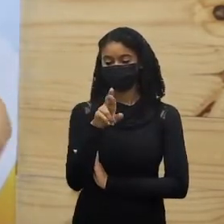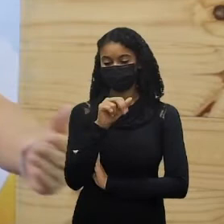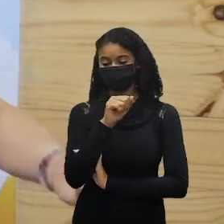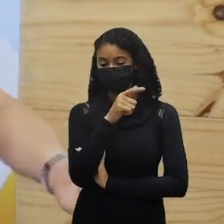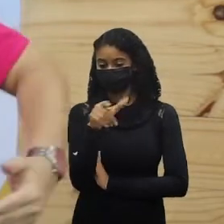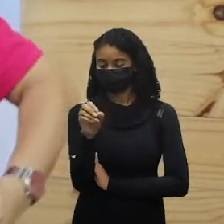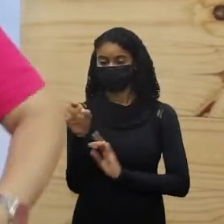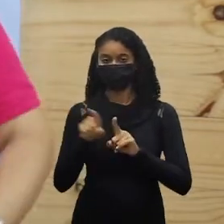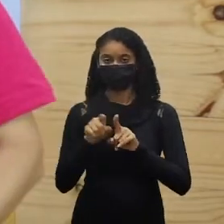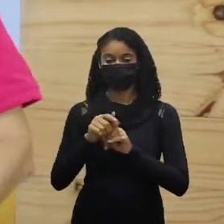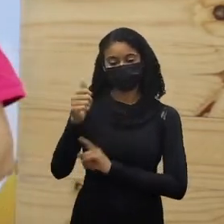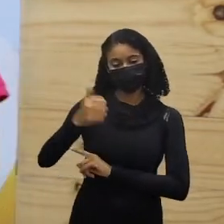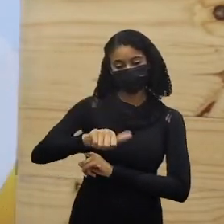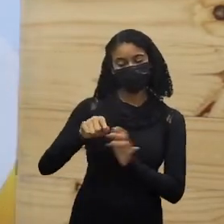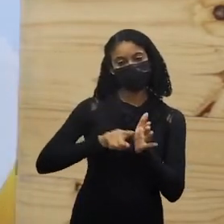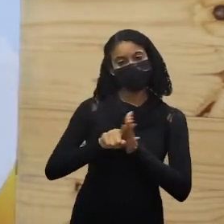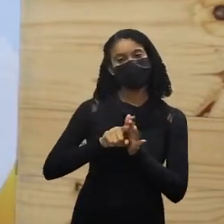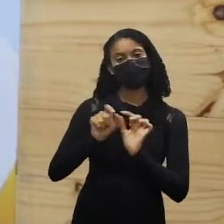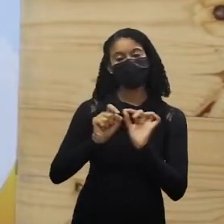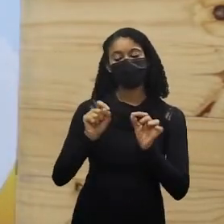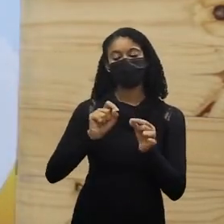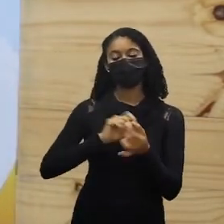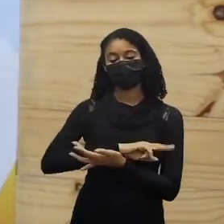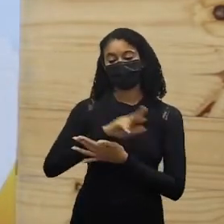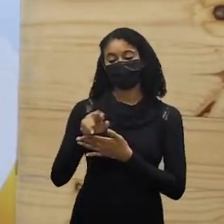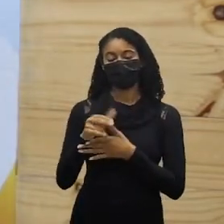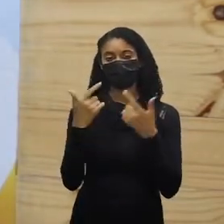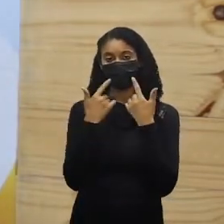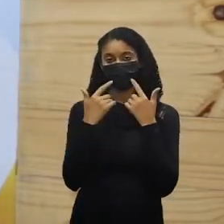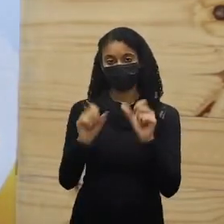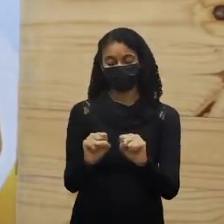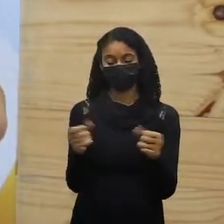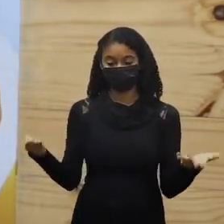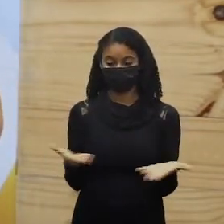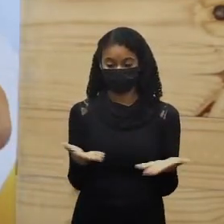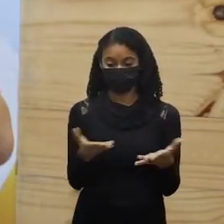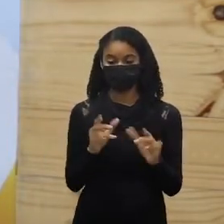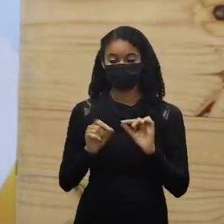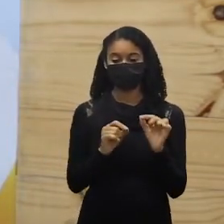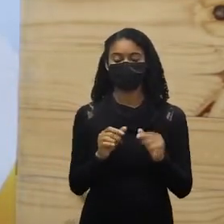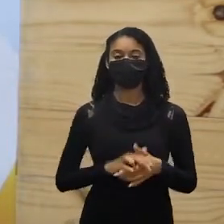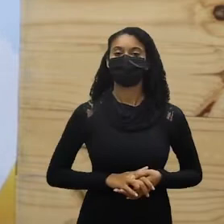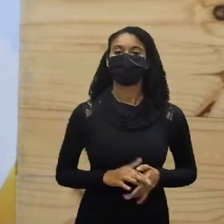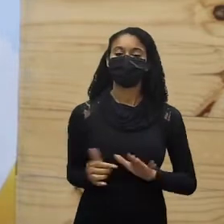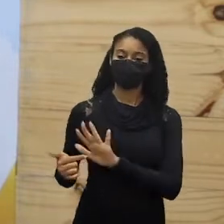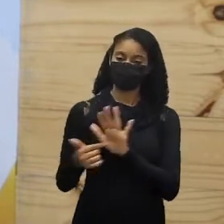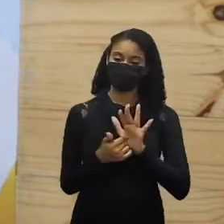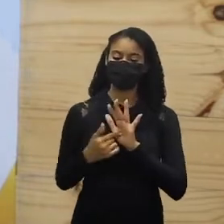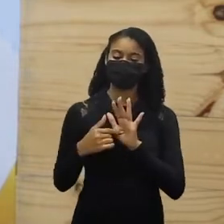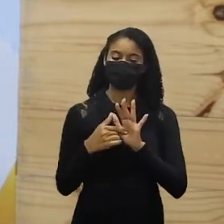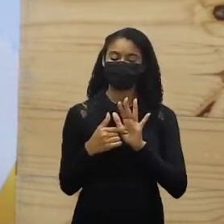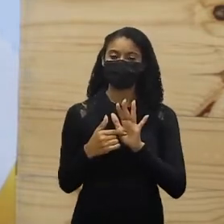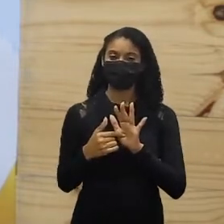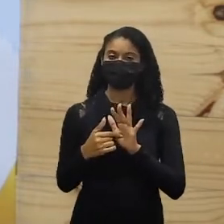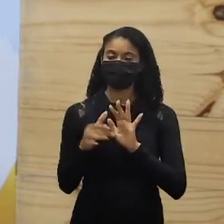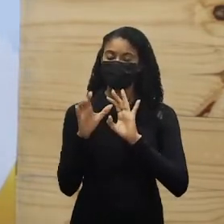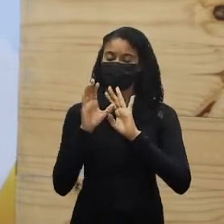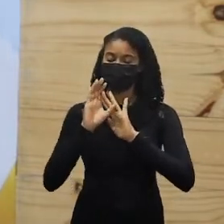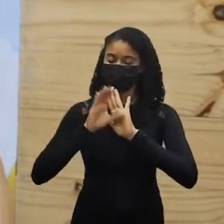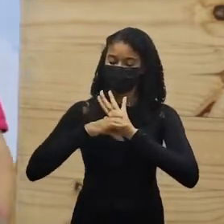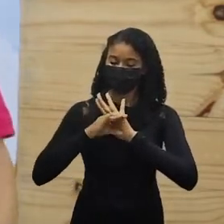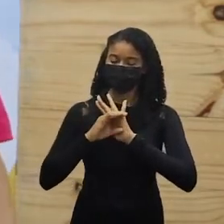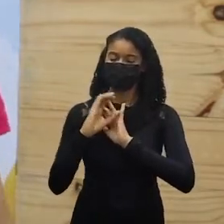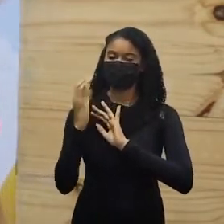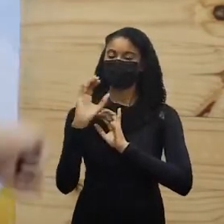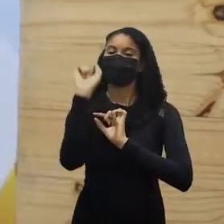analisar, pesquisar o que as variações linguísticas. Mas agora vamos mostrar um conceito científico do que